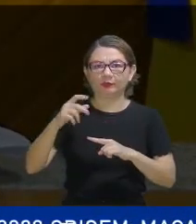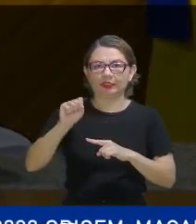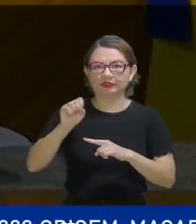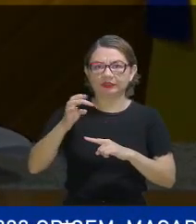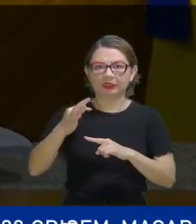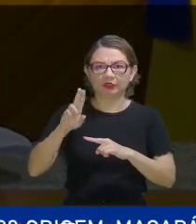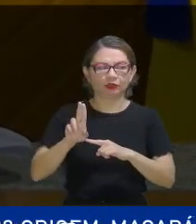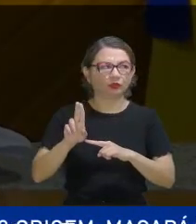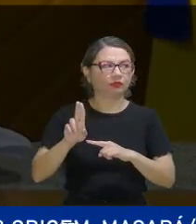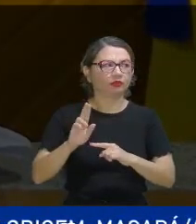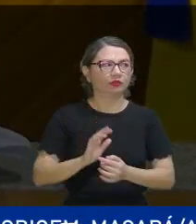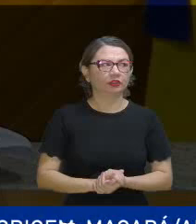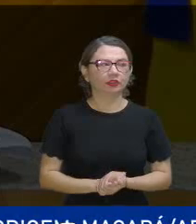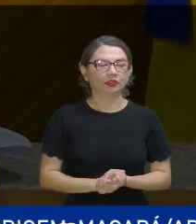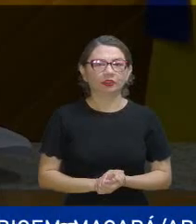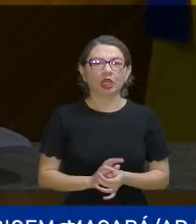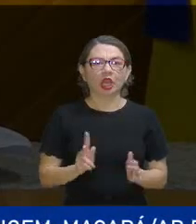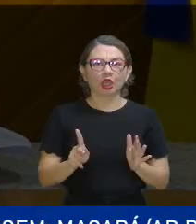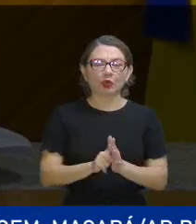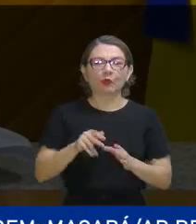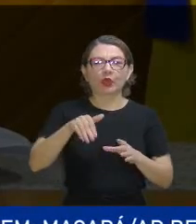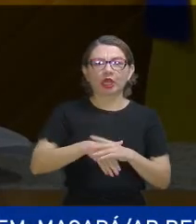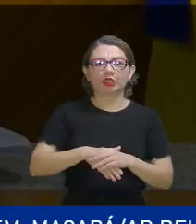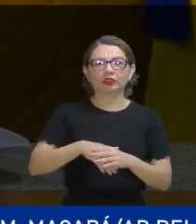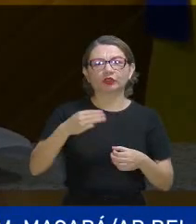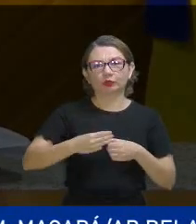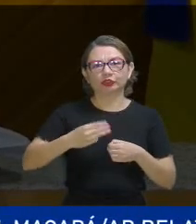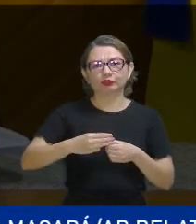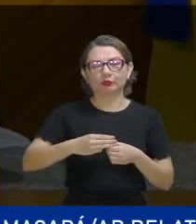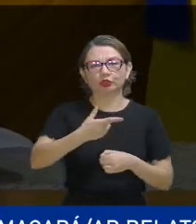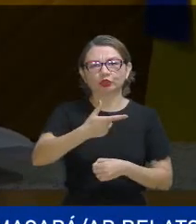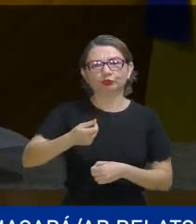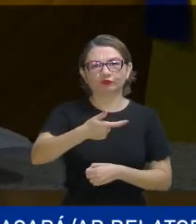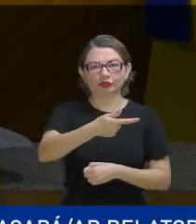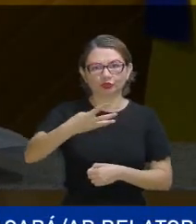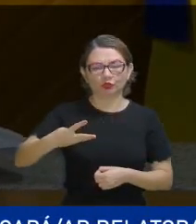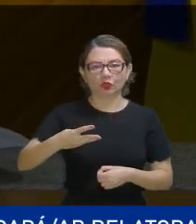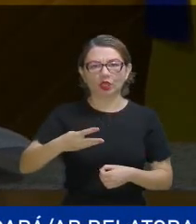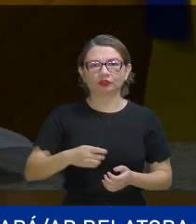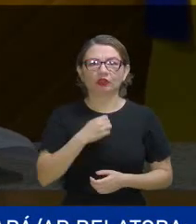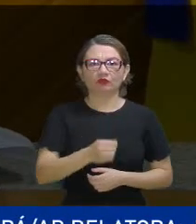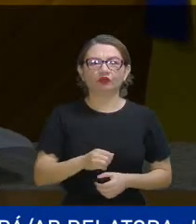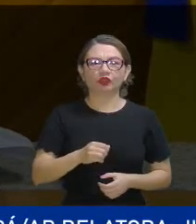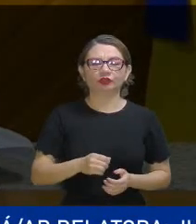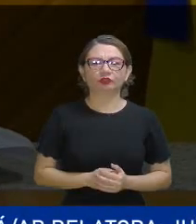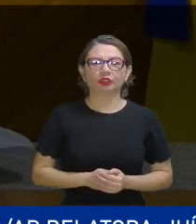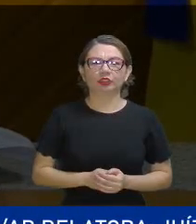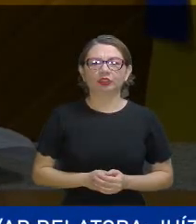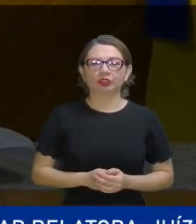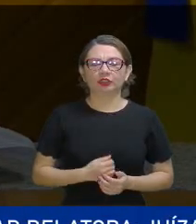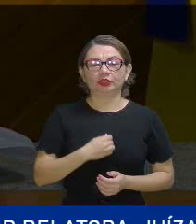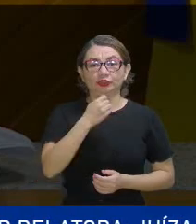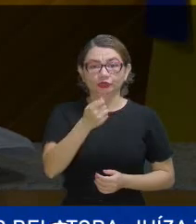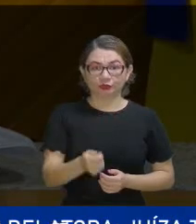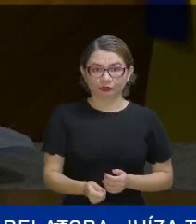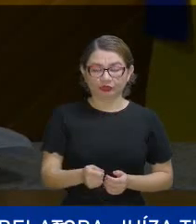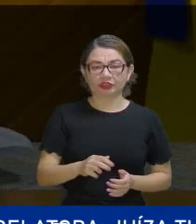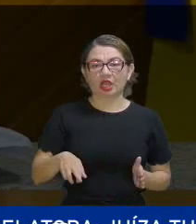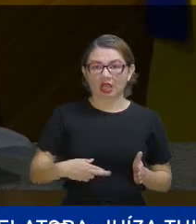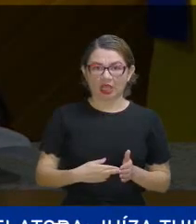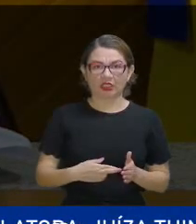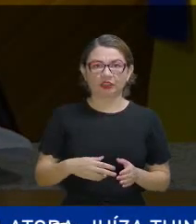Trabalhadores Unificado, BSTU, referente às eleições municipais de 2024, nos termos do voto da juíza relatora.